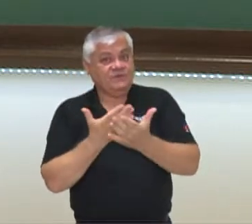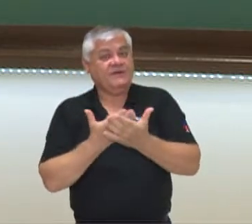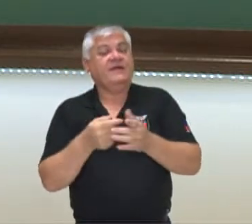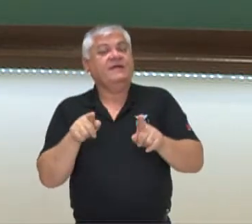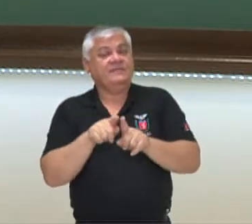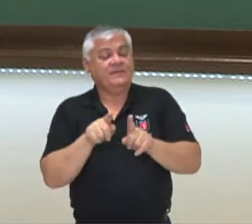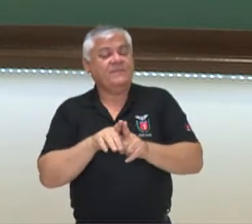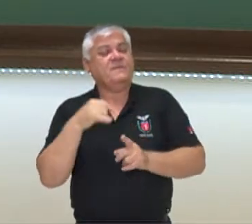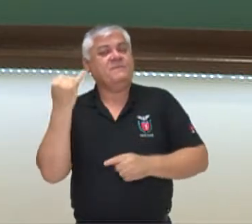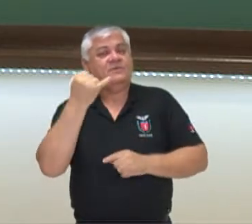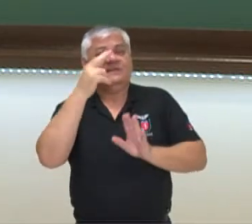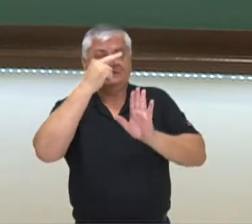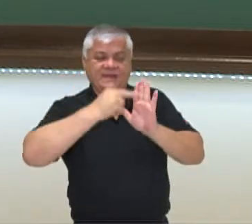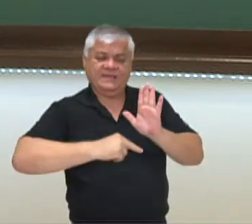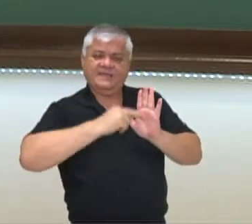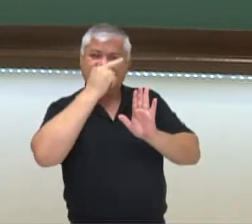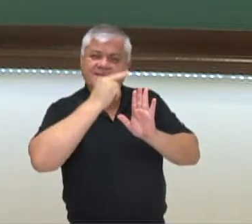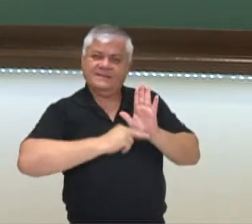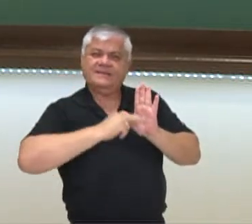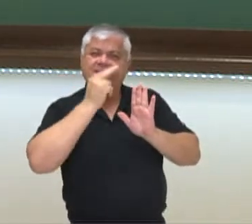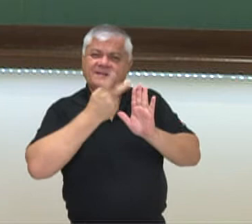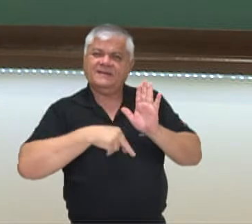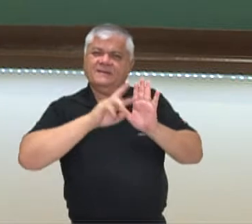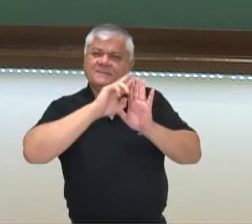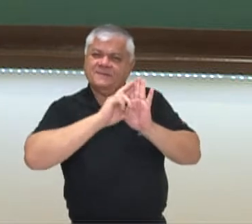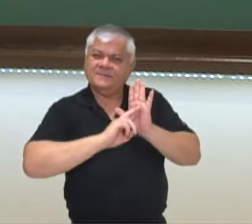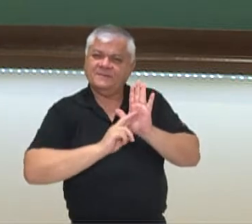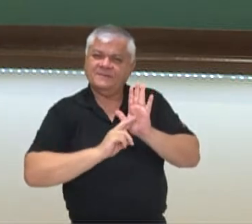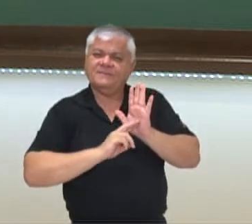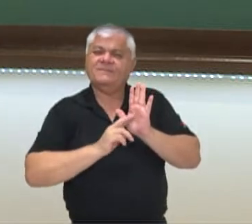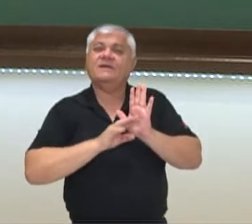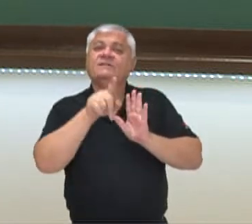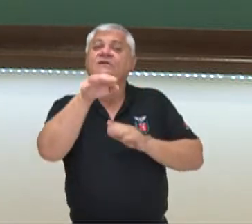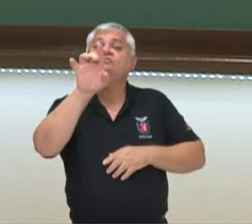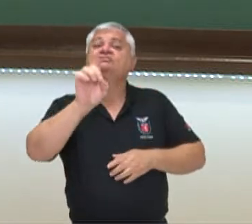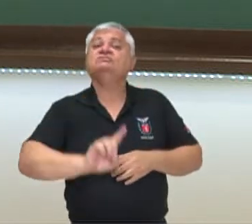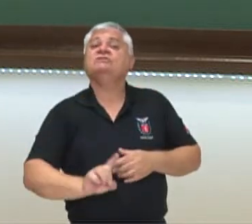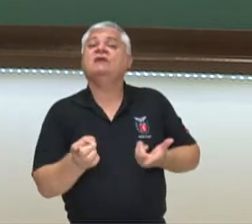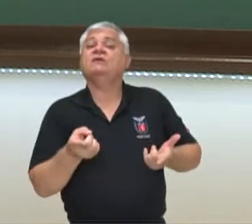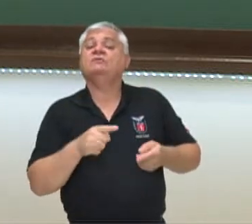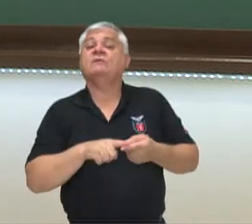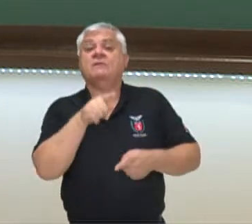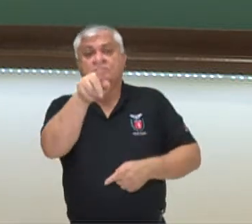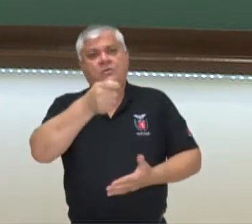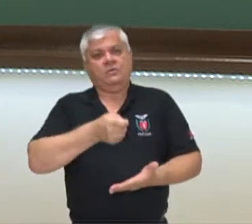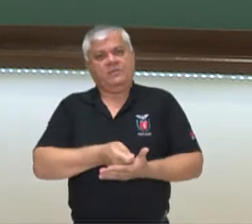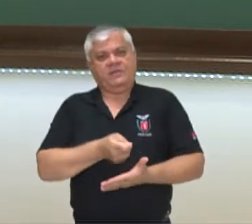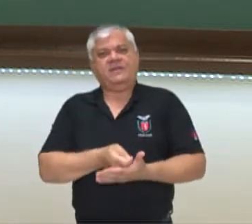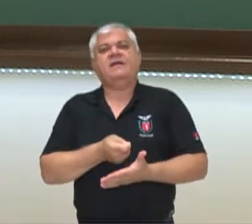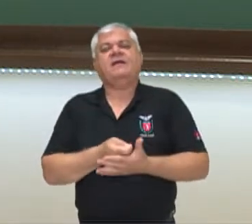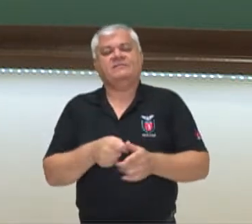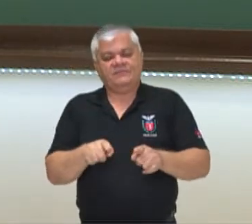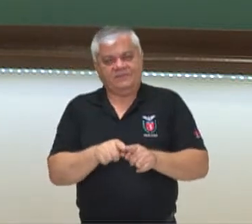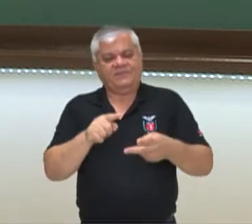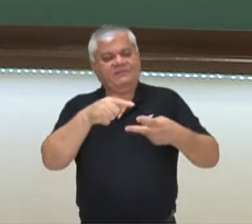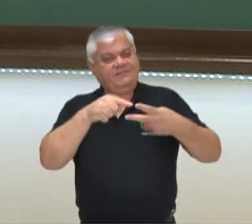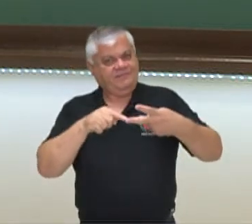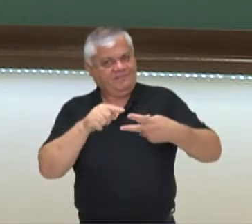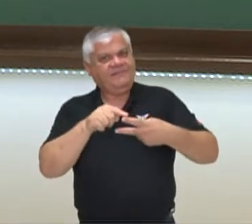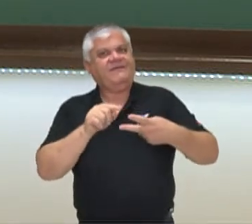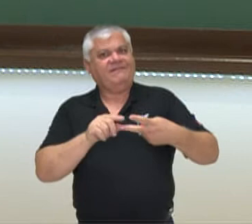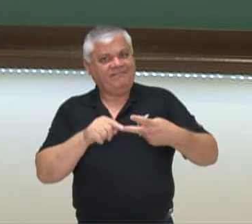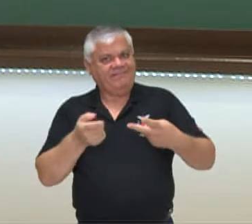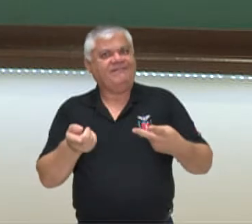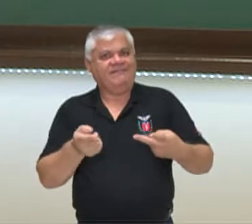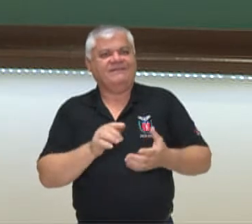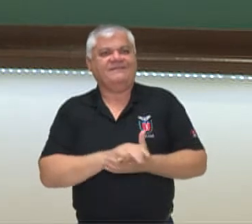de você ler o regimento, se inteirar de quais são os seus direitos e principalmente quais são os seus deveres de alunos na